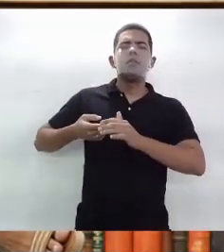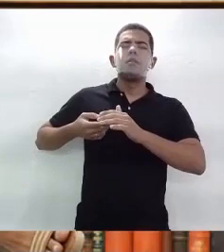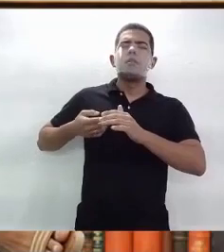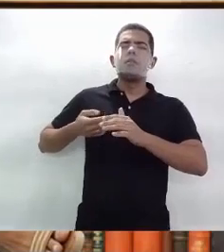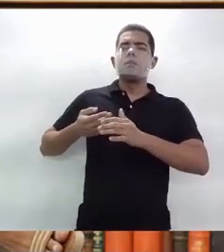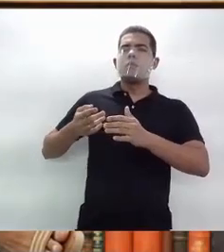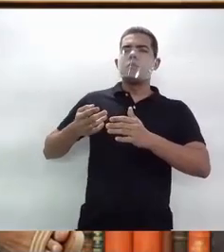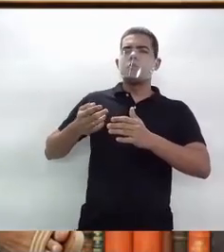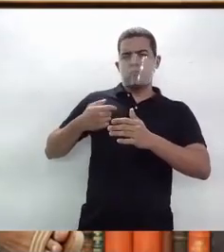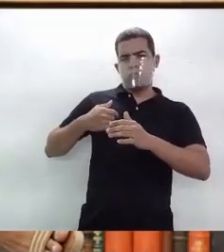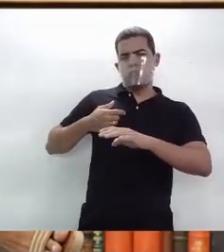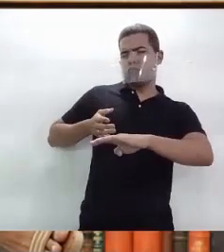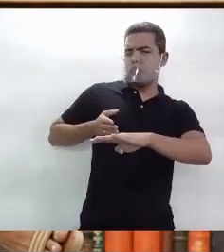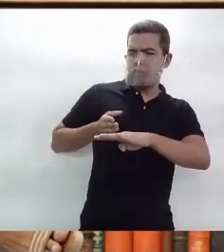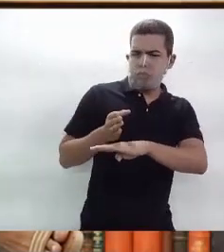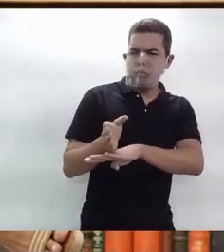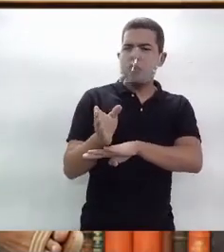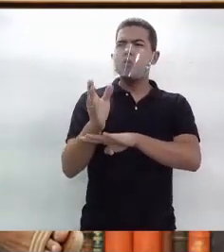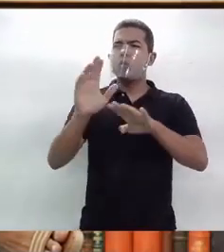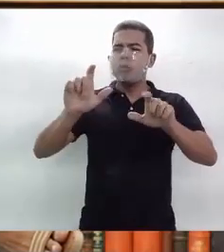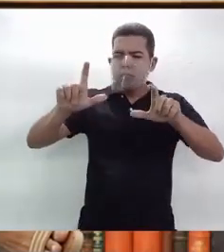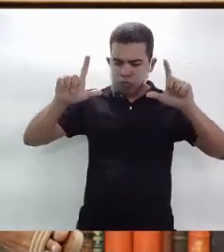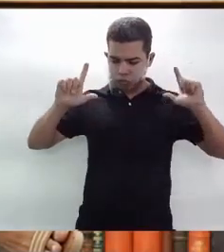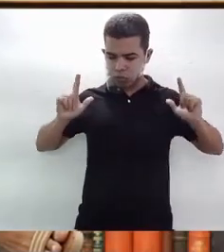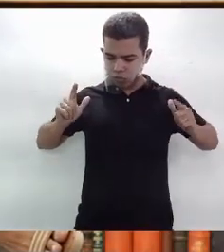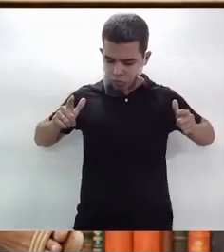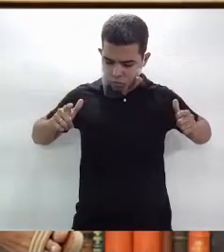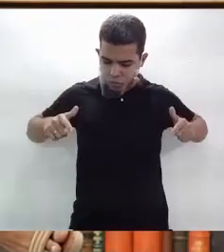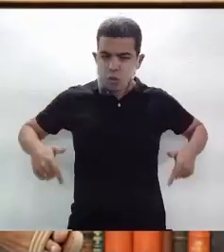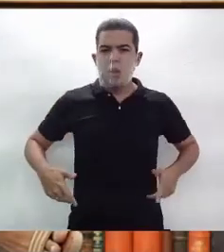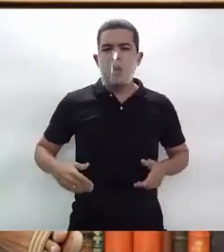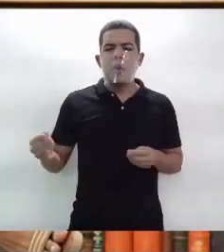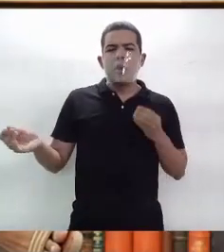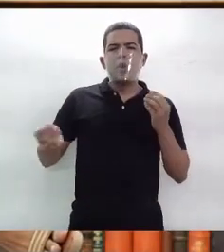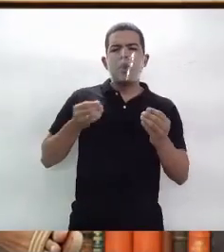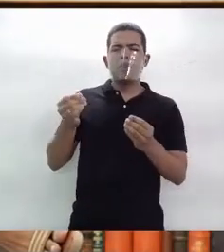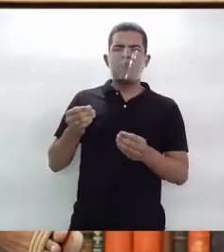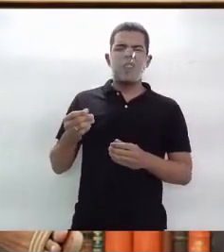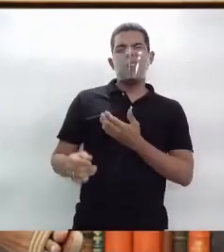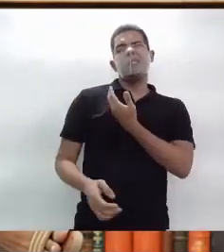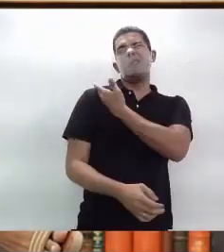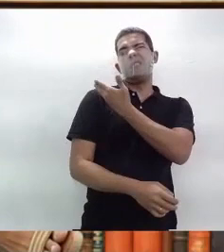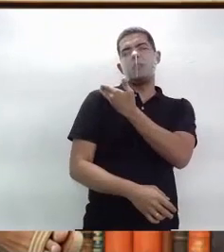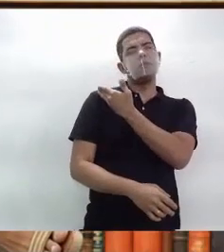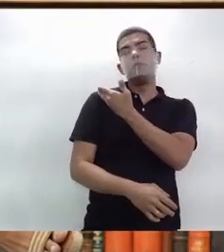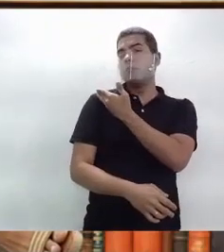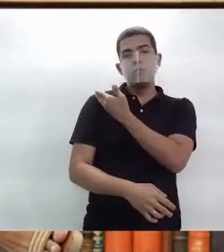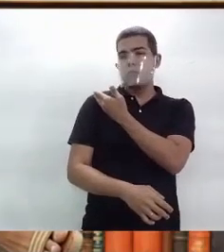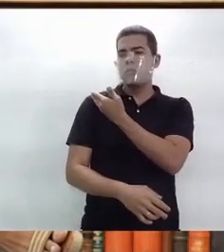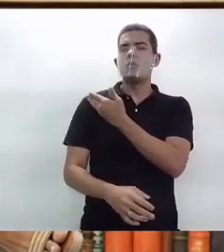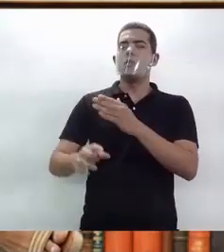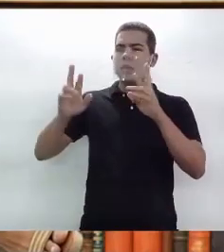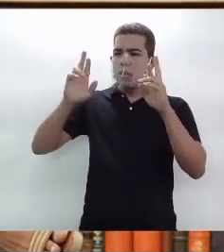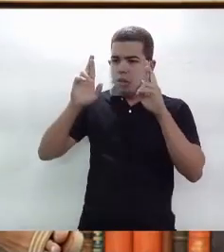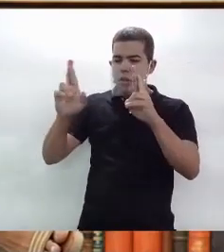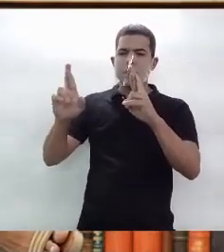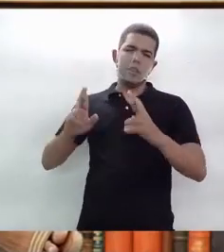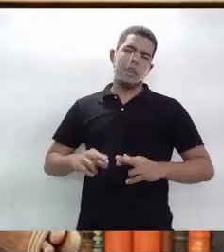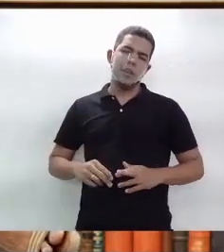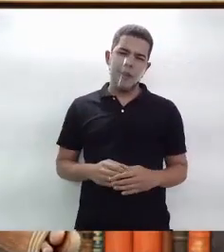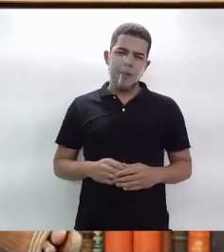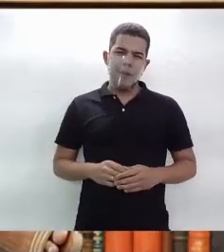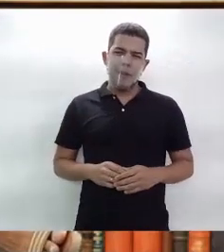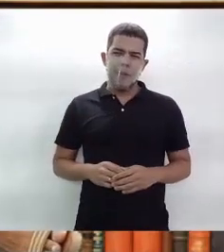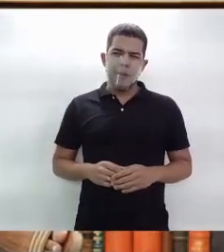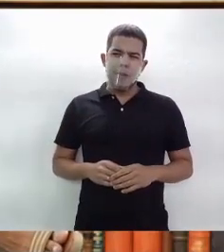deixar-se gostar, deixar-se entender e tirar o preconceito e gostar do maracatu, não é E isso? respeitar